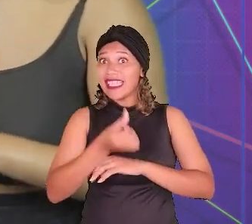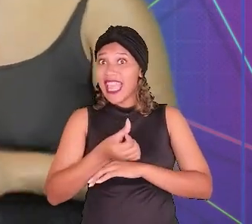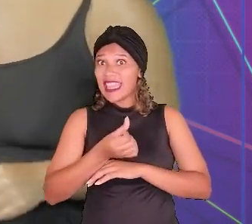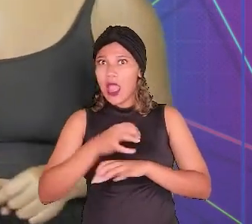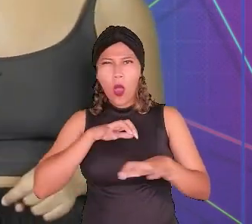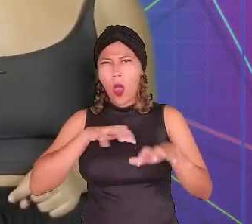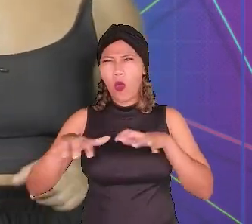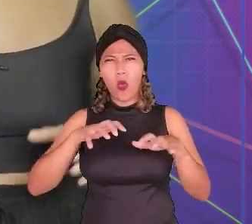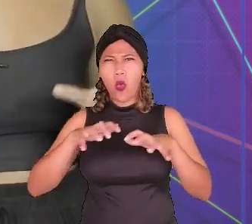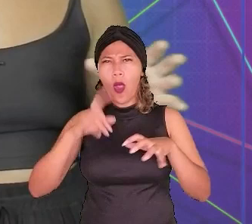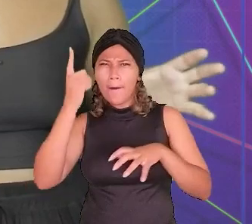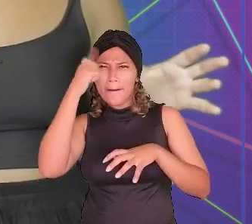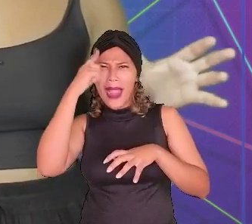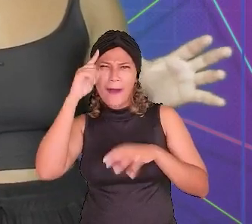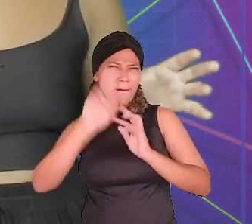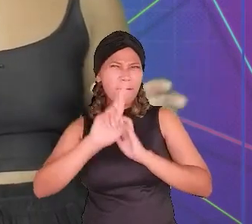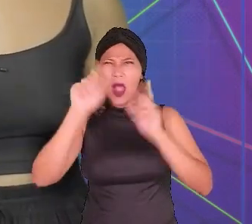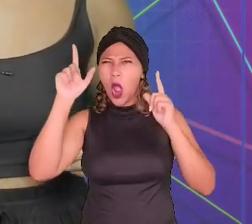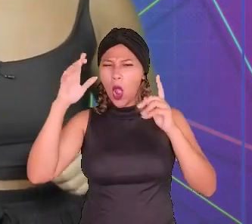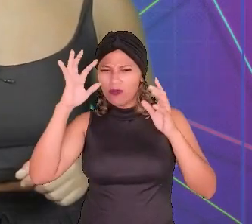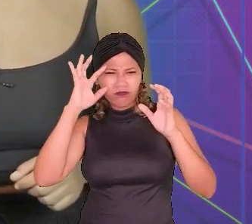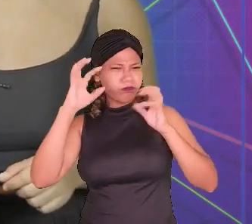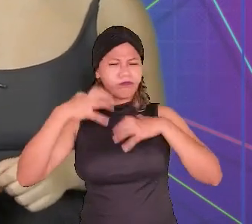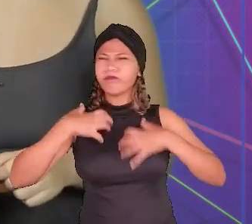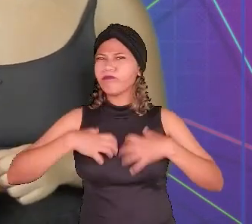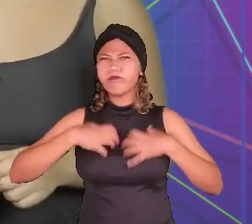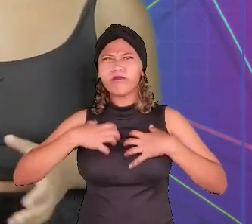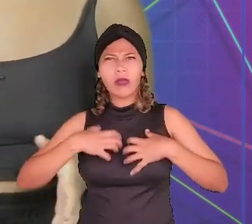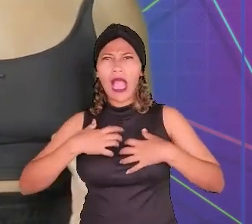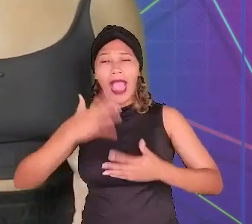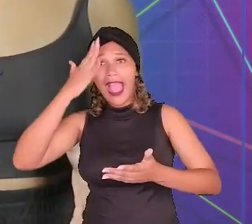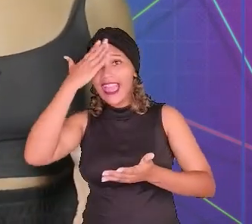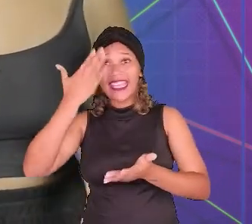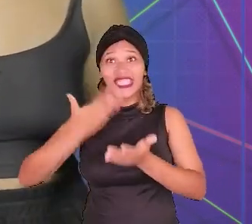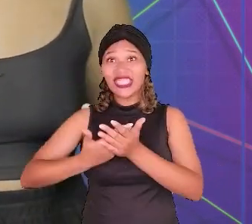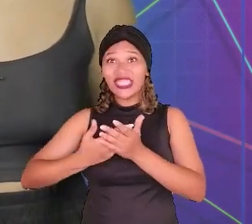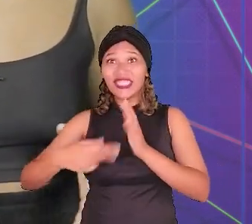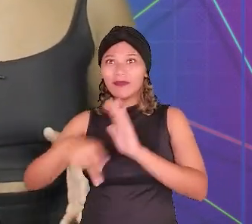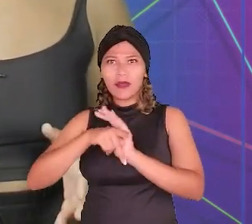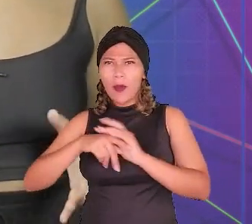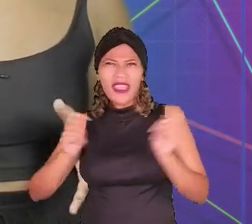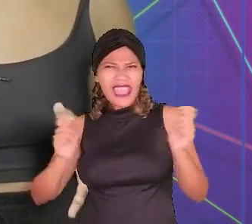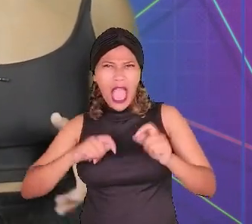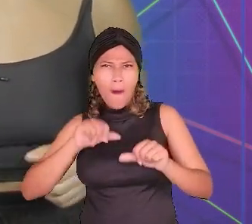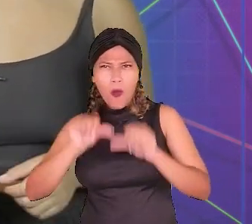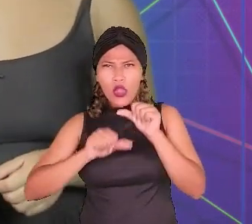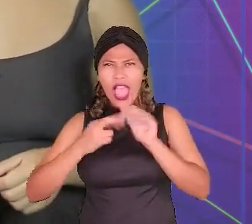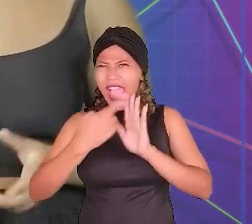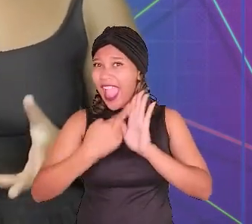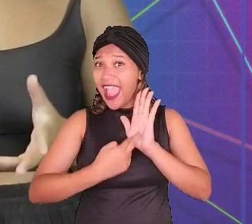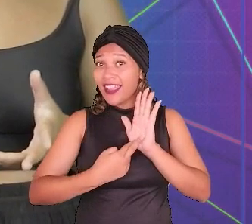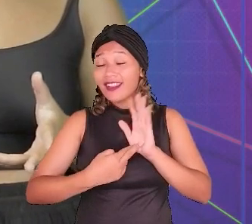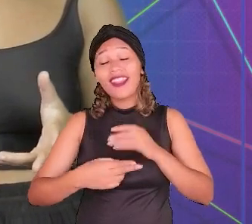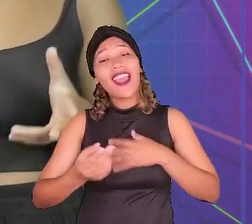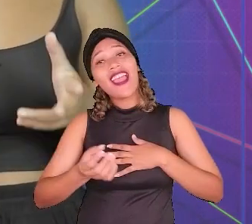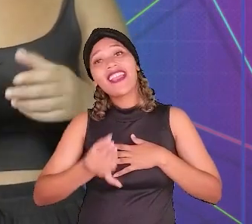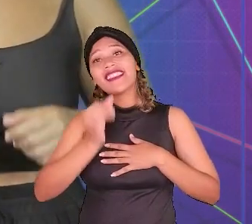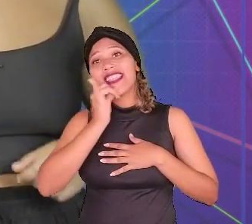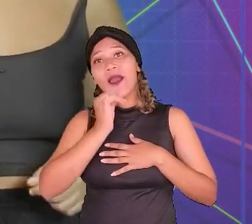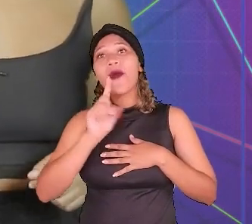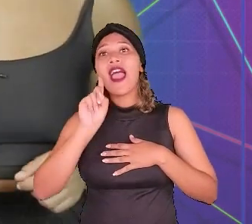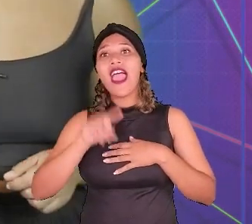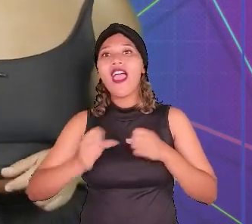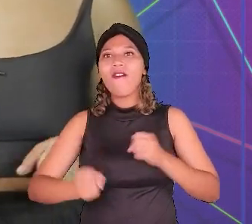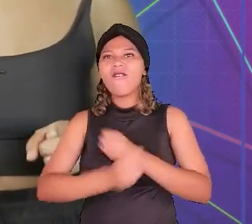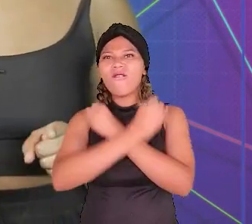rebelde. Esses pensam diferente e fogem dos padrões. Acredita que as regras podem ser quebradas. Exemplo, o